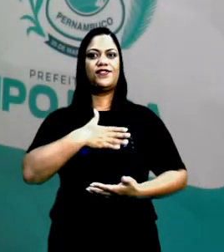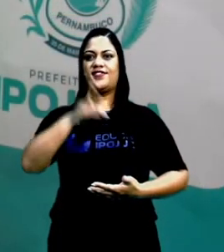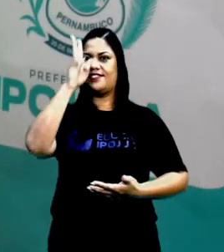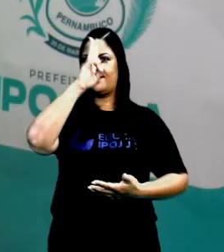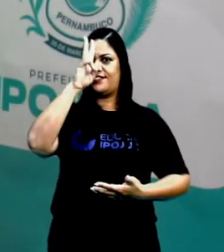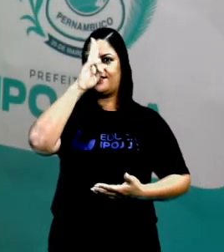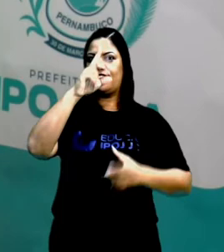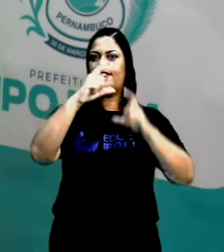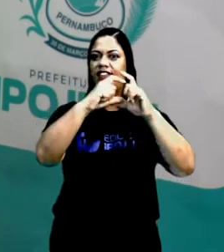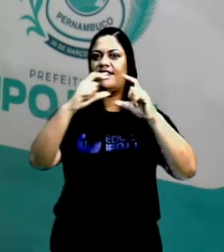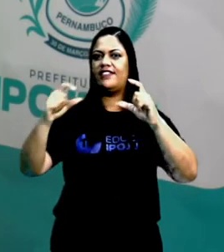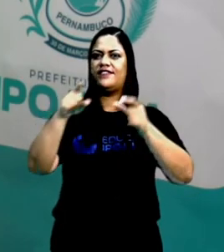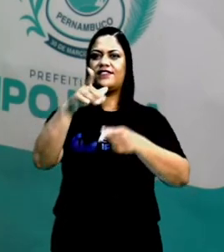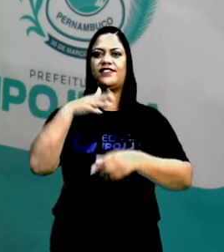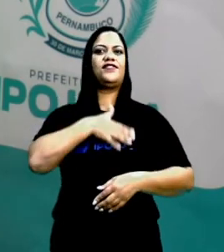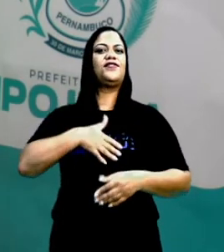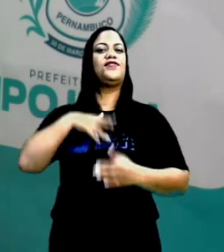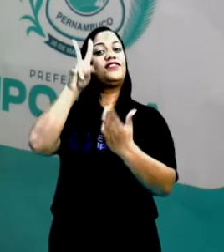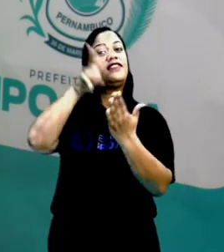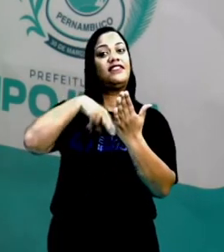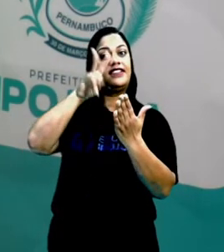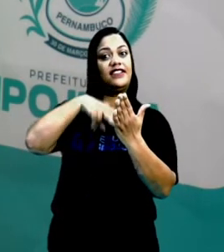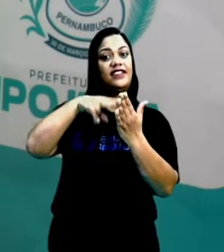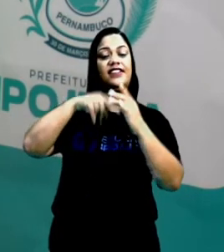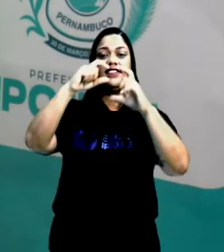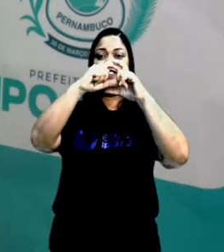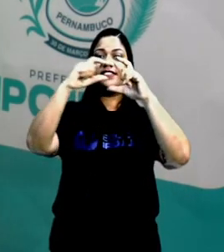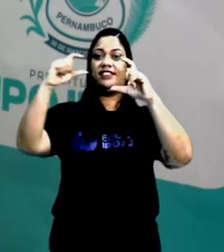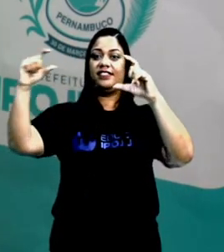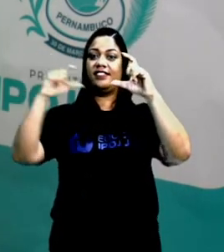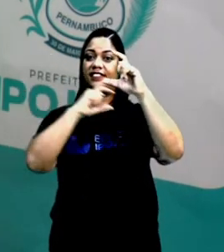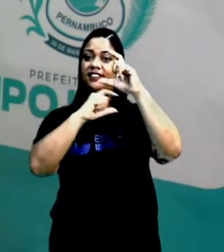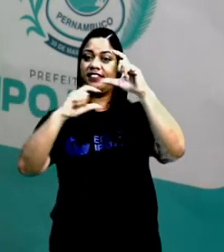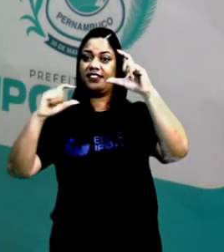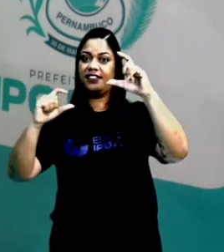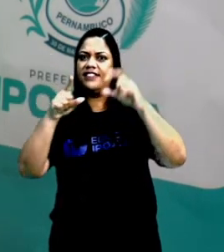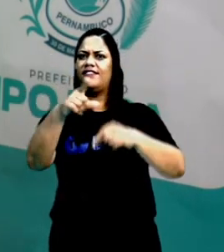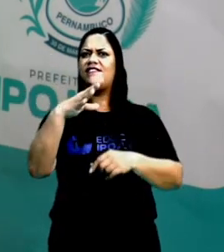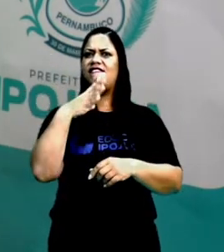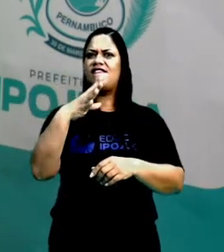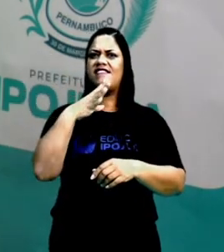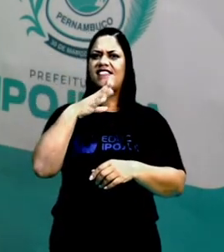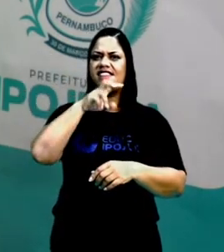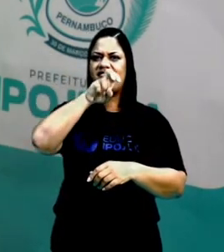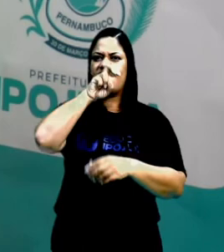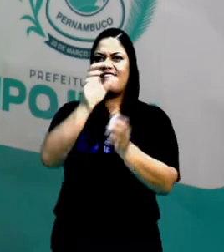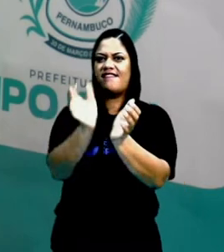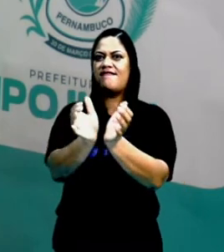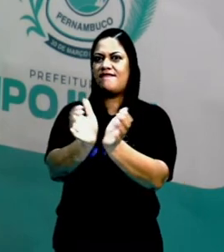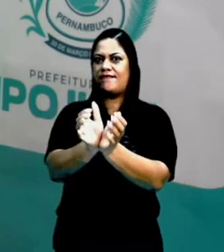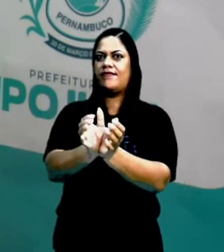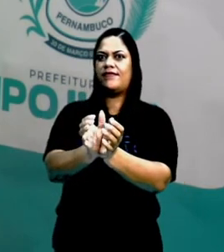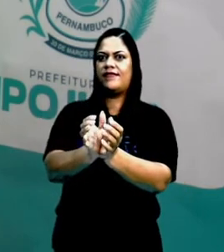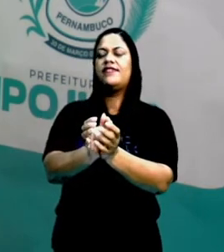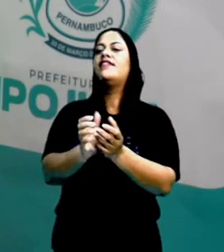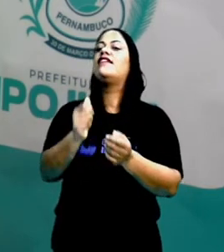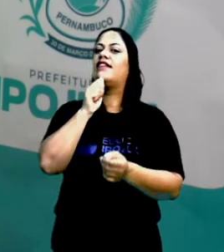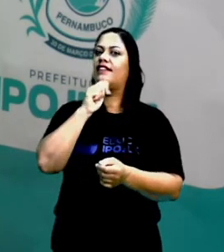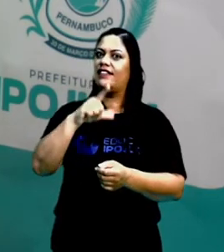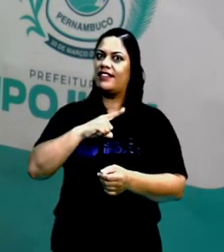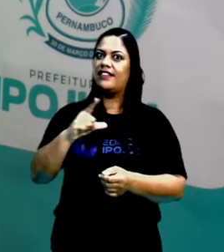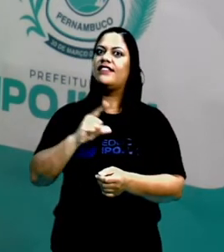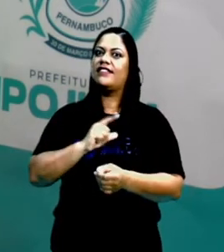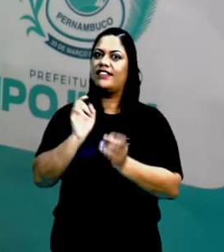quadrinho? Vocês gostam de ler as histórias em quadrinho? Vocês conhecem a Turma da Mônica? Sabia que ainda vende as revistinhas